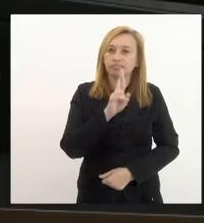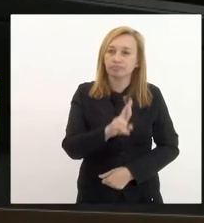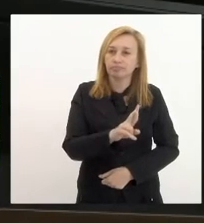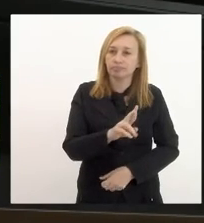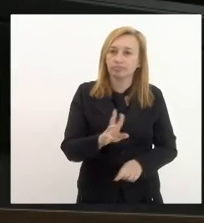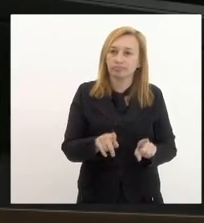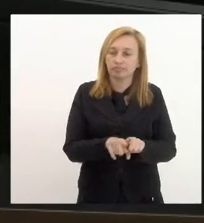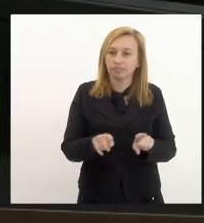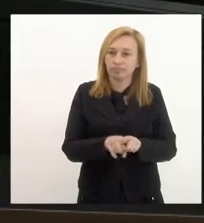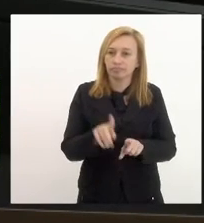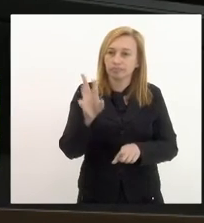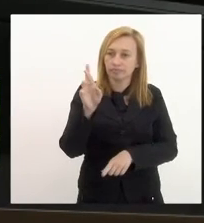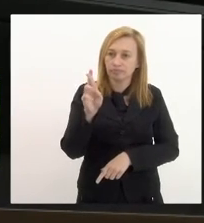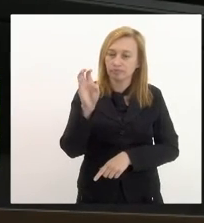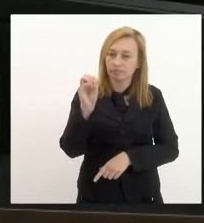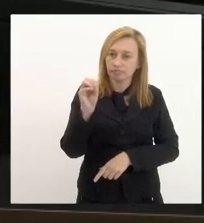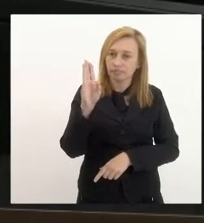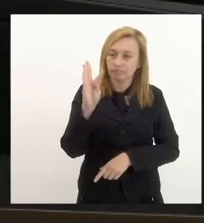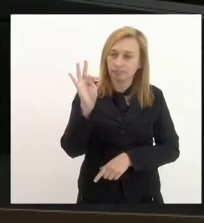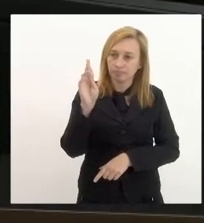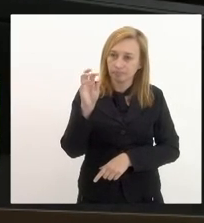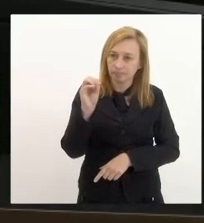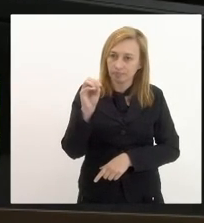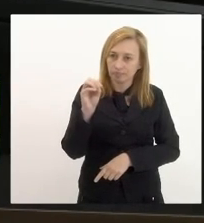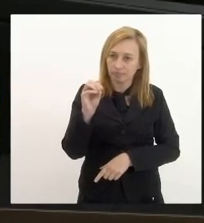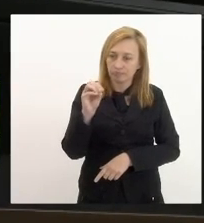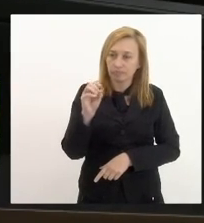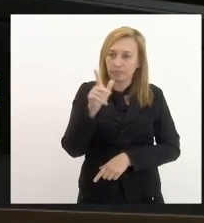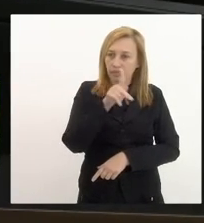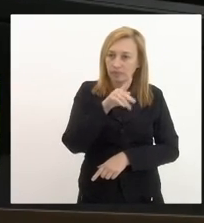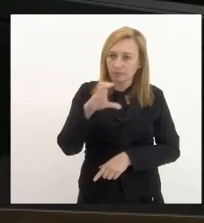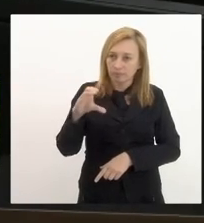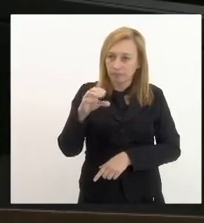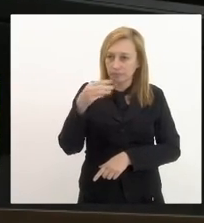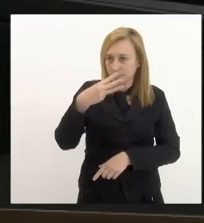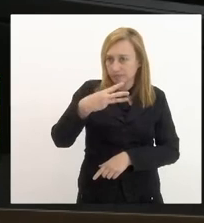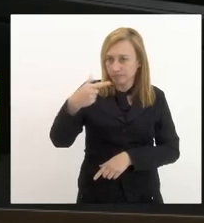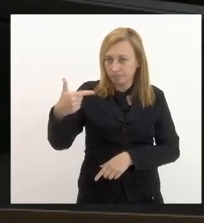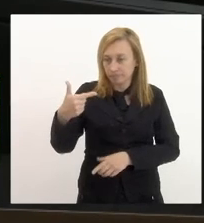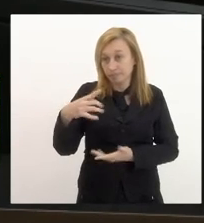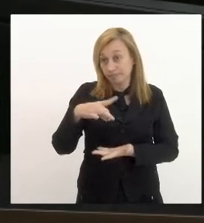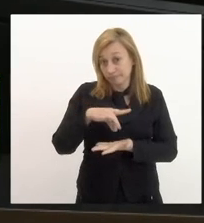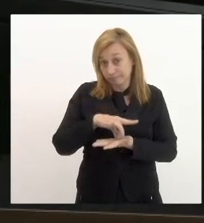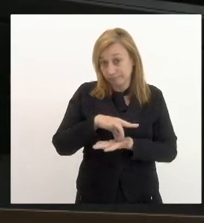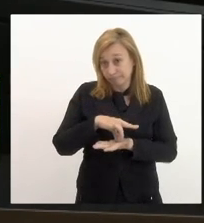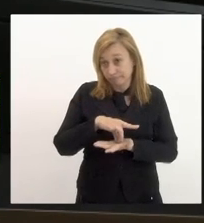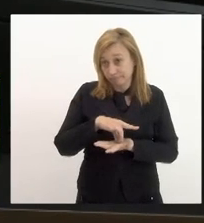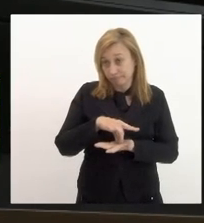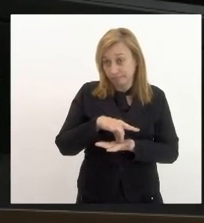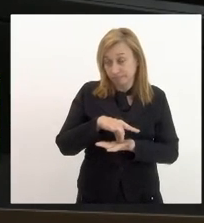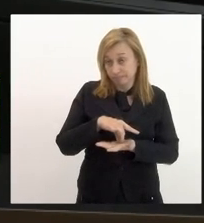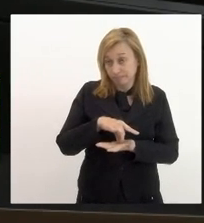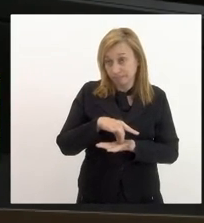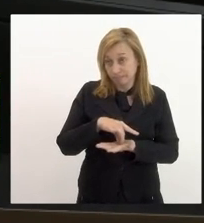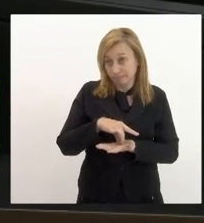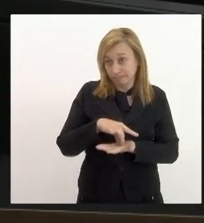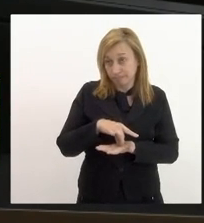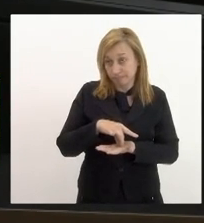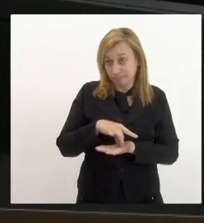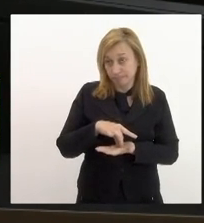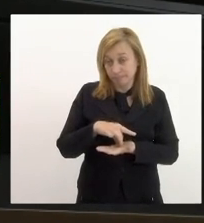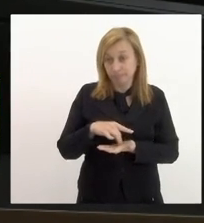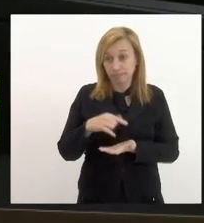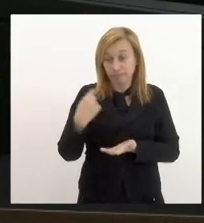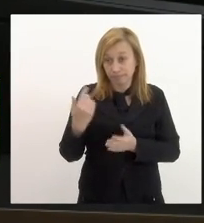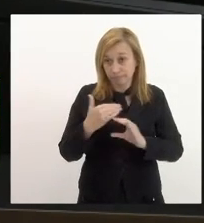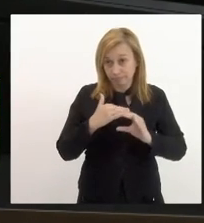o Roberto Carlos é a pack 32 na realidade é do jeito que